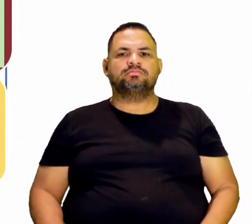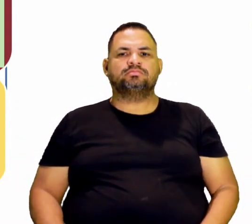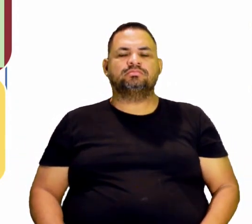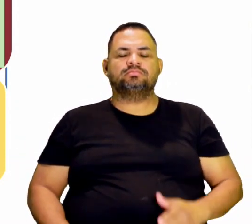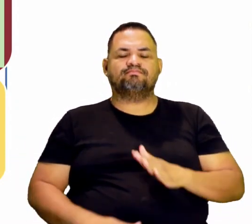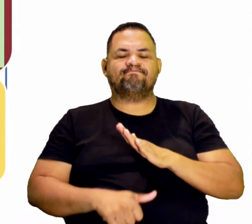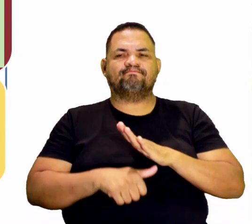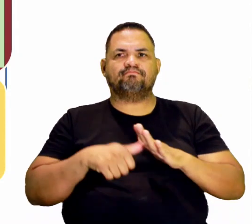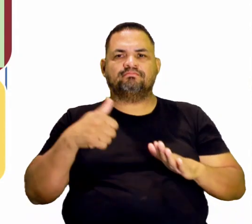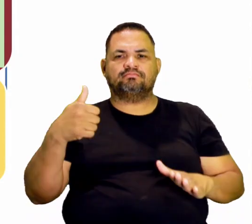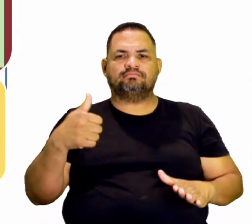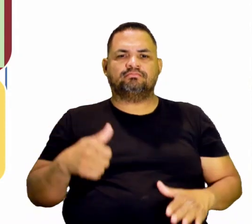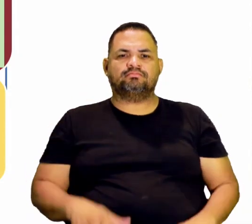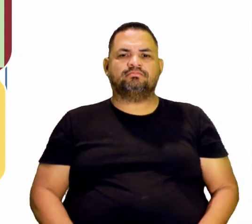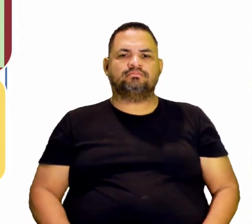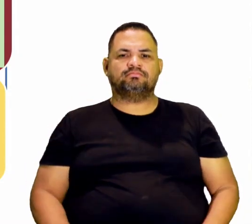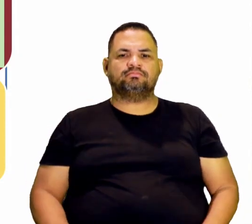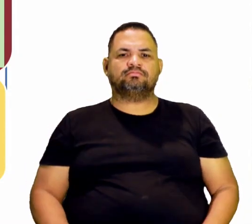as primeiras